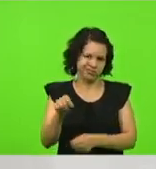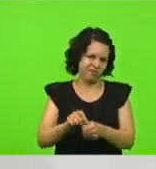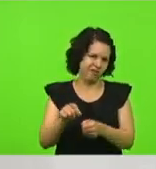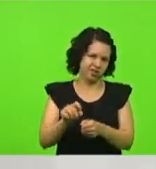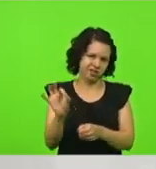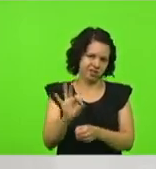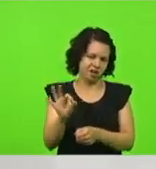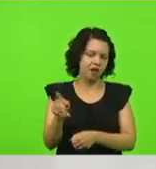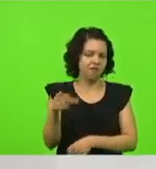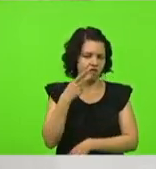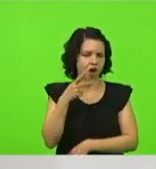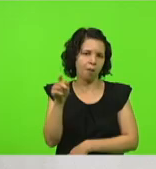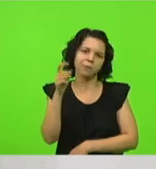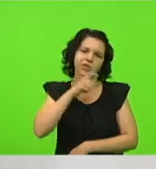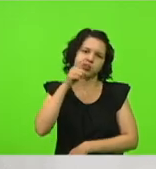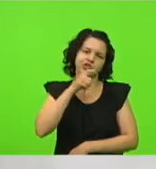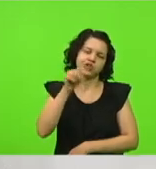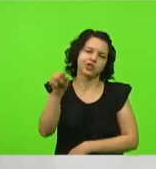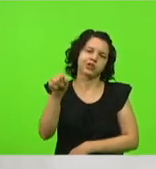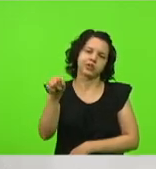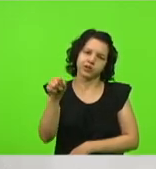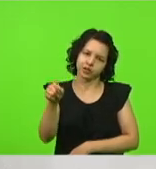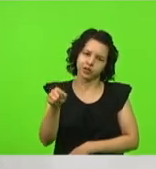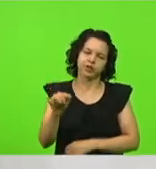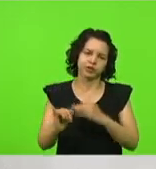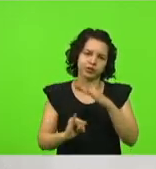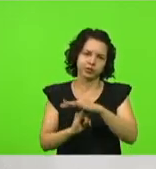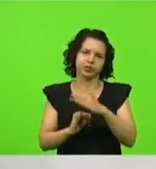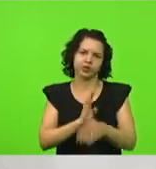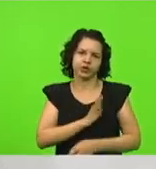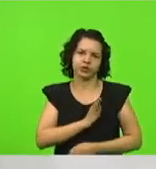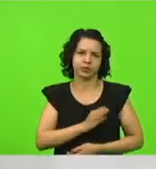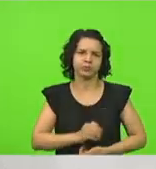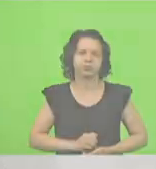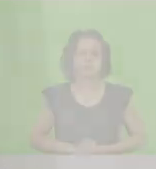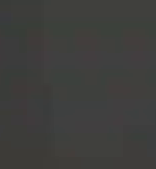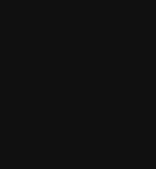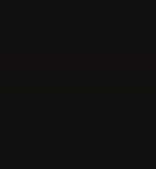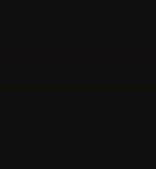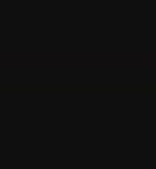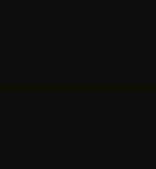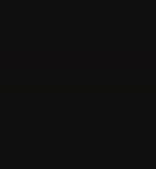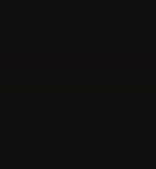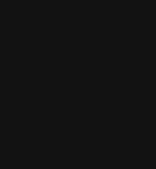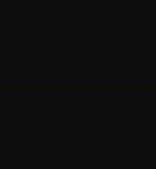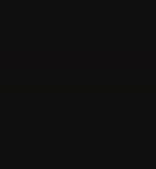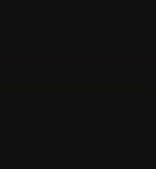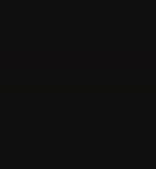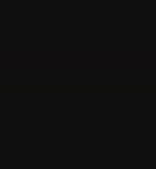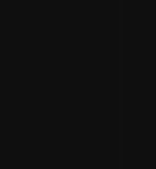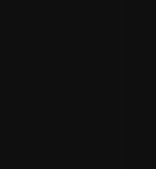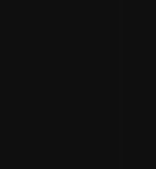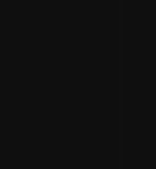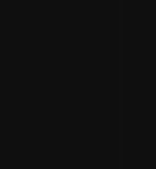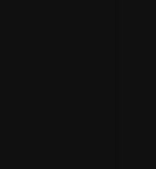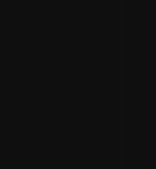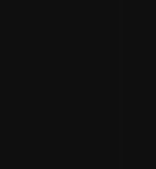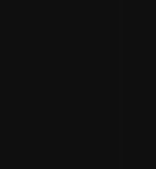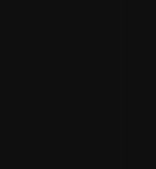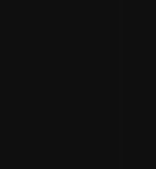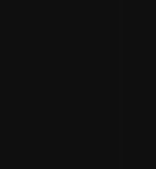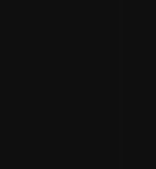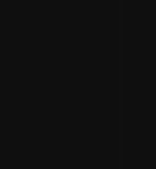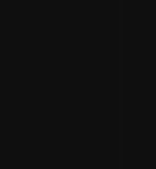hora, desmentiu o próprio Instituto de Cardiologia. O tubo dela, você também agora, senão o tubo está com problema. Qual é